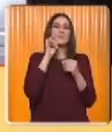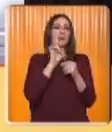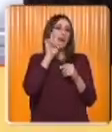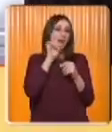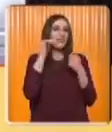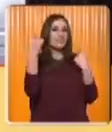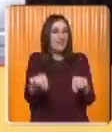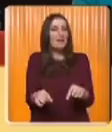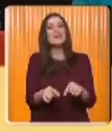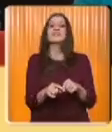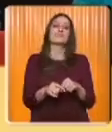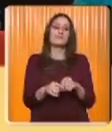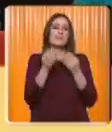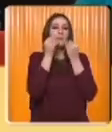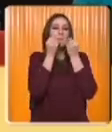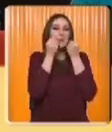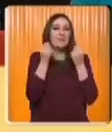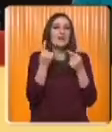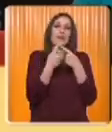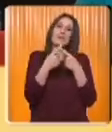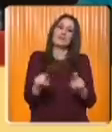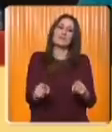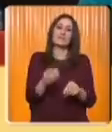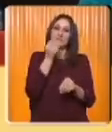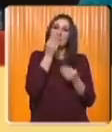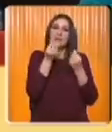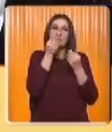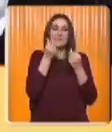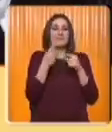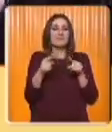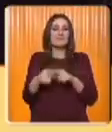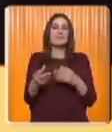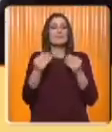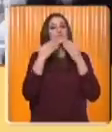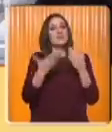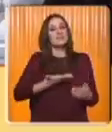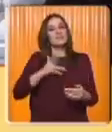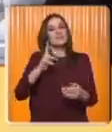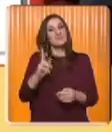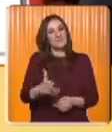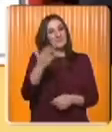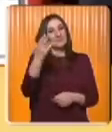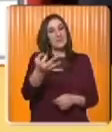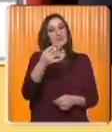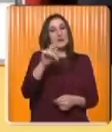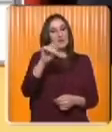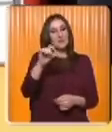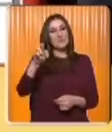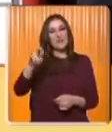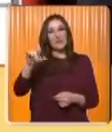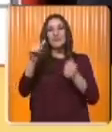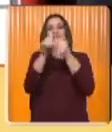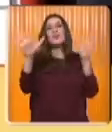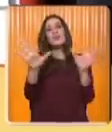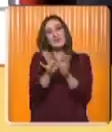boca, é, não é? Já noto. Exatamente, o paladar é outro. Muito obrigado uma vez mais ao Dr. Paulo Maló, não me canso de o repetir, a toda